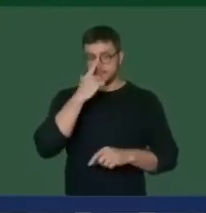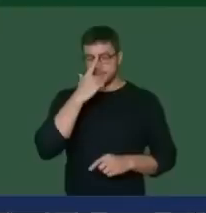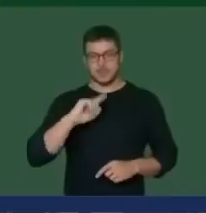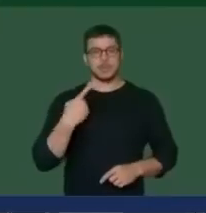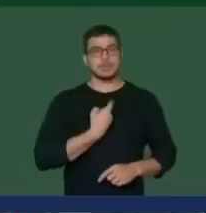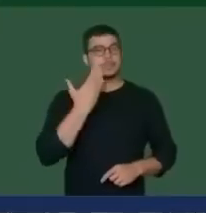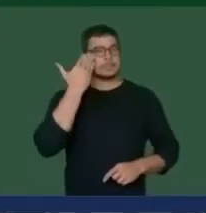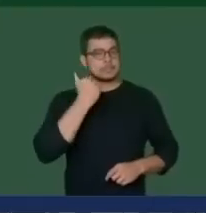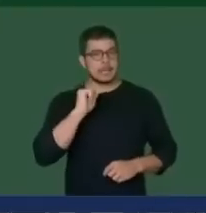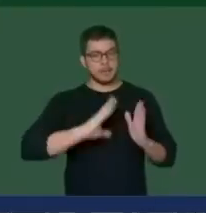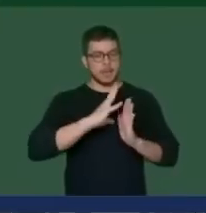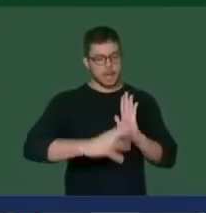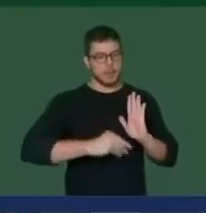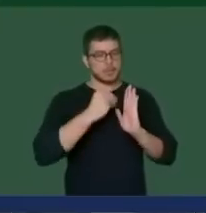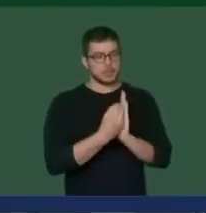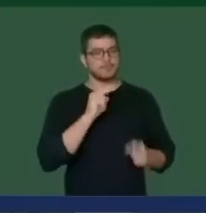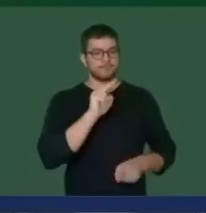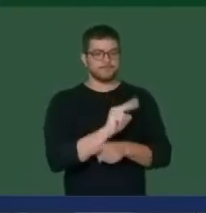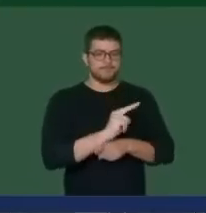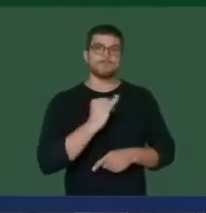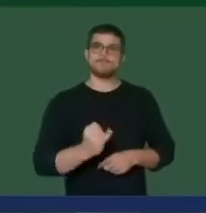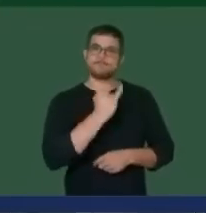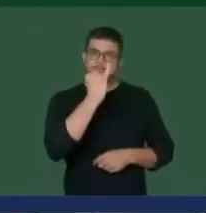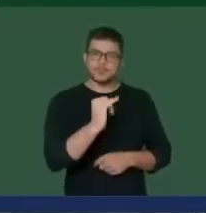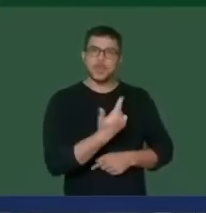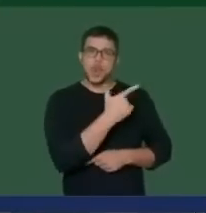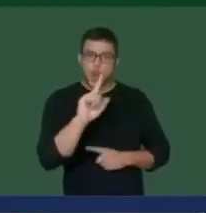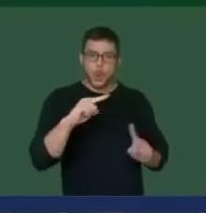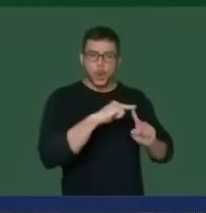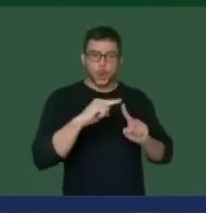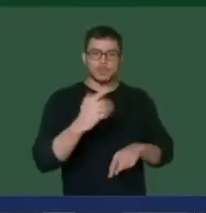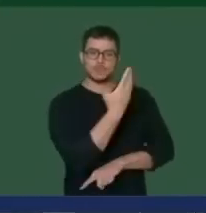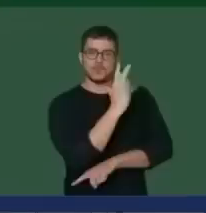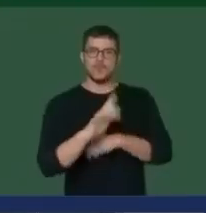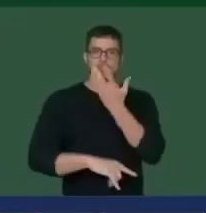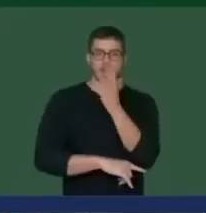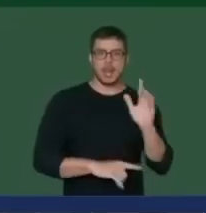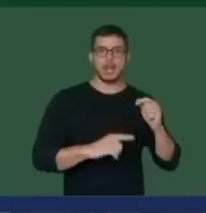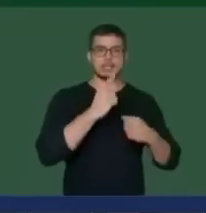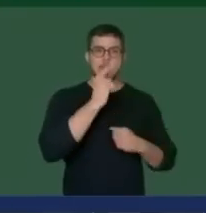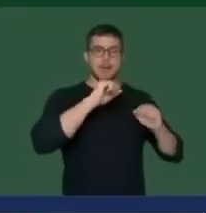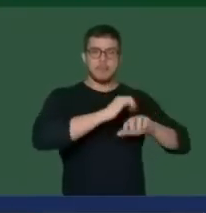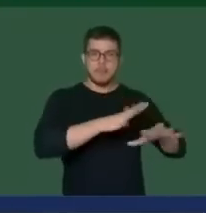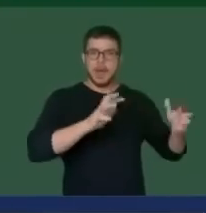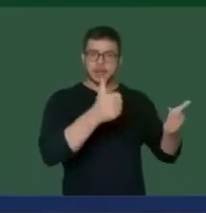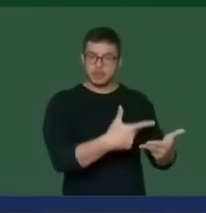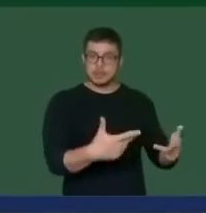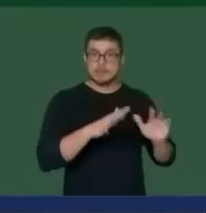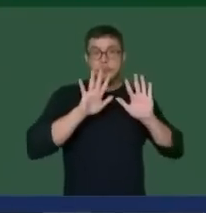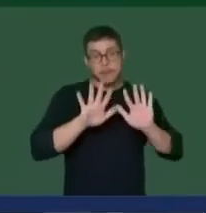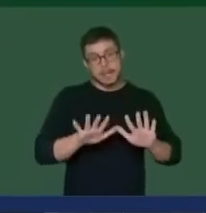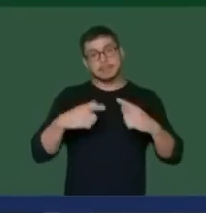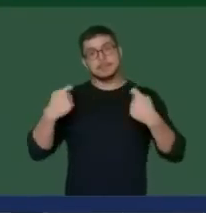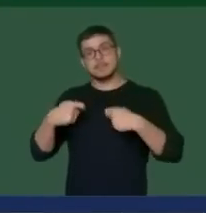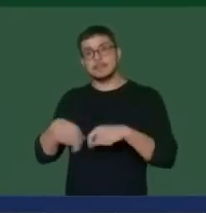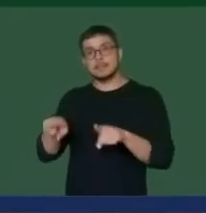seguimos acompanhando ao vivo aqui em Os Pingos nos Is o discurso de Arthur Lira, reeleito há pouco presidente da Câmara com 464 votos. Os